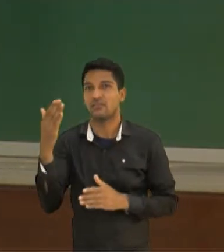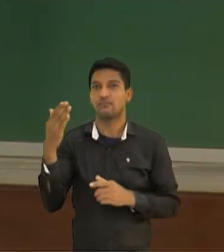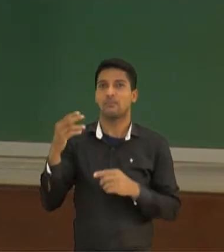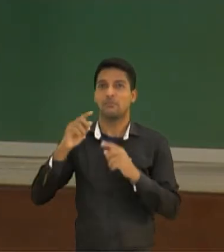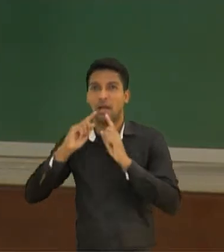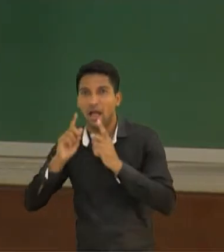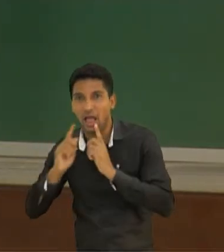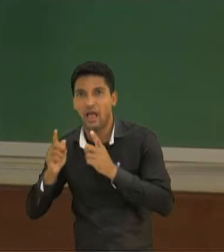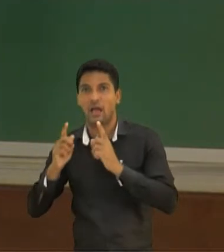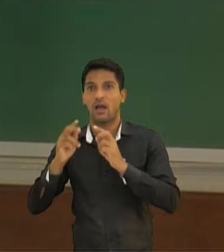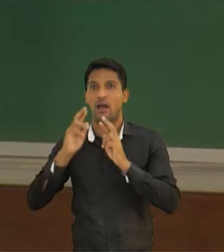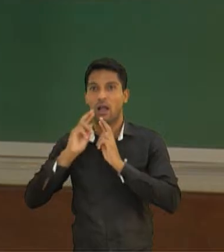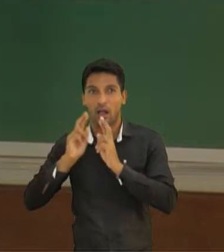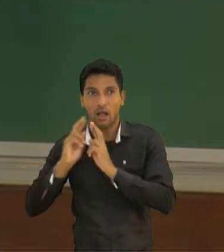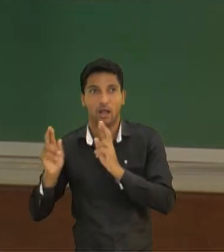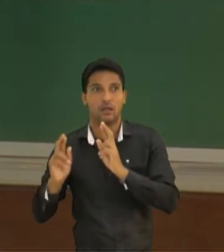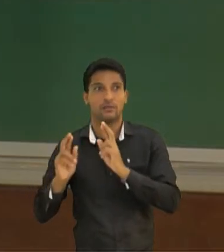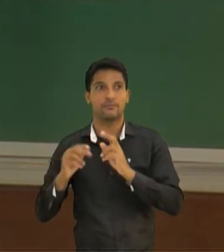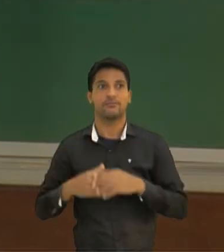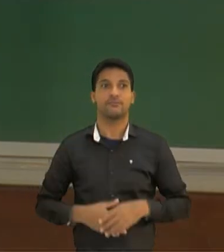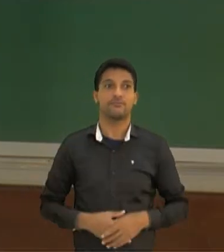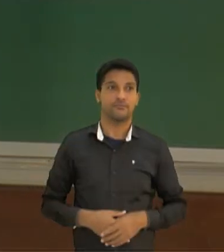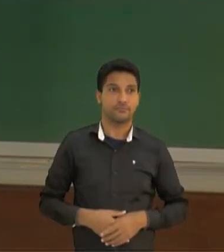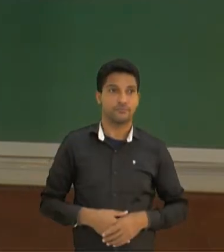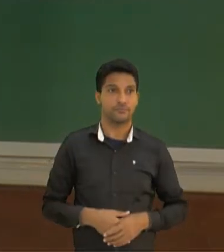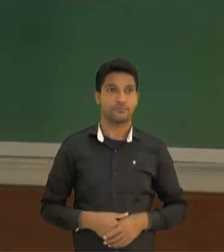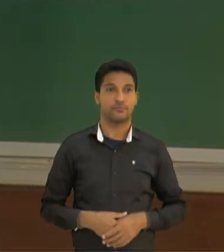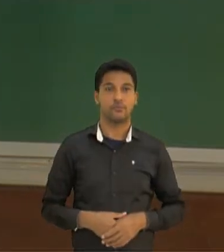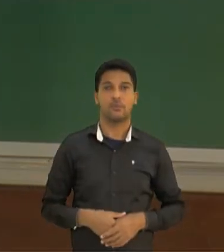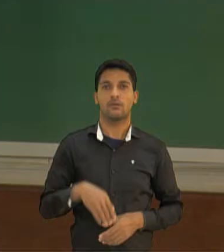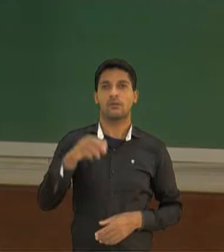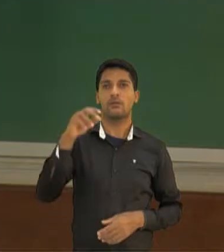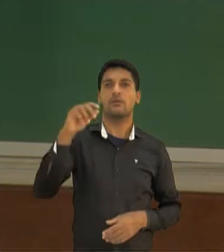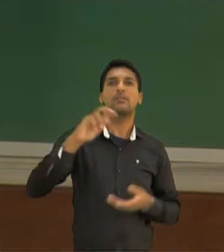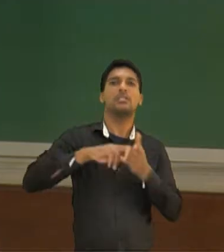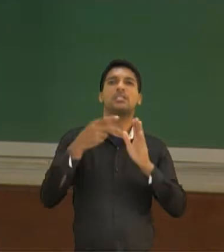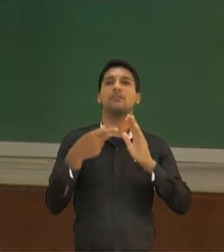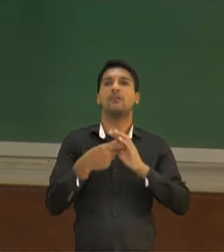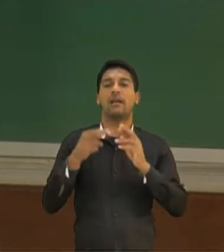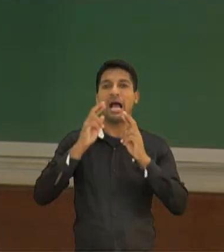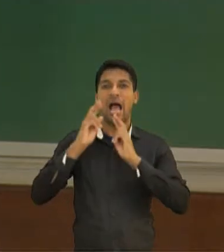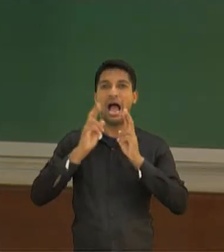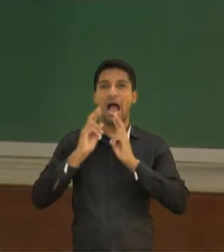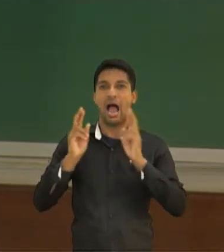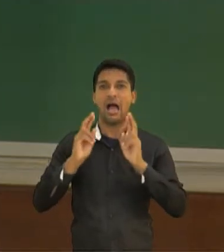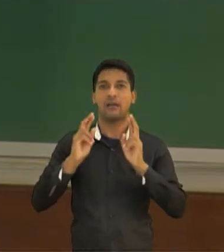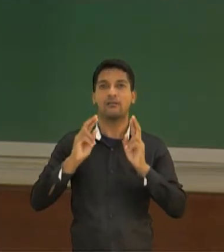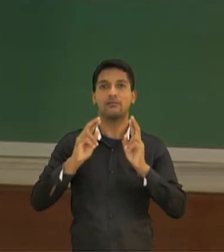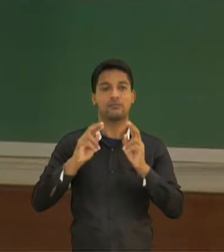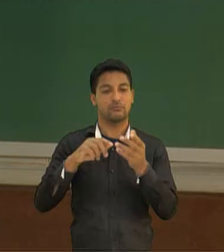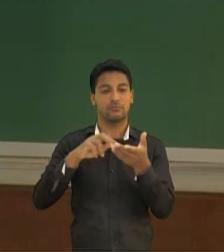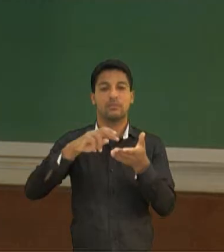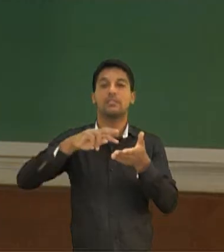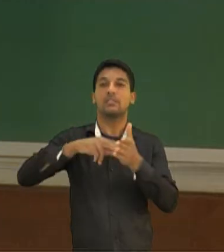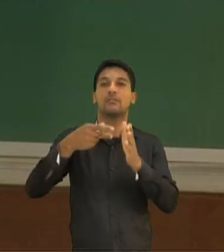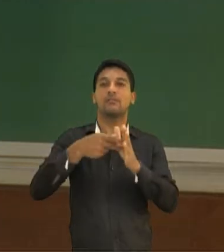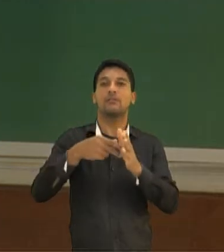por prefixos, né? E que o que significa fazer uma reclamação? Uma queixa, ação de reclamar,